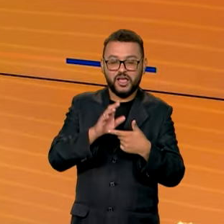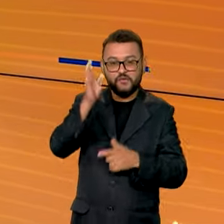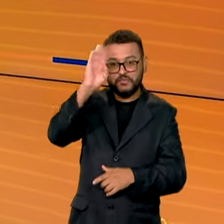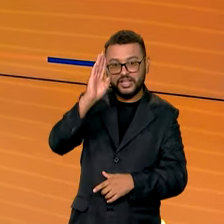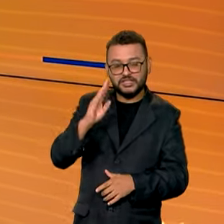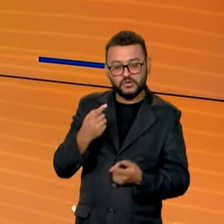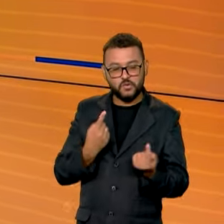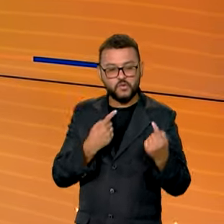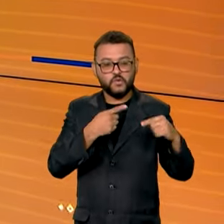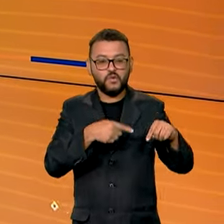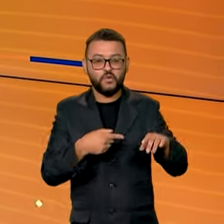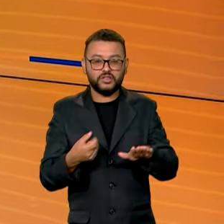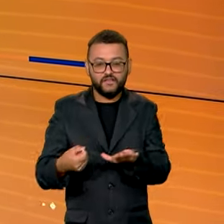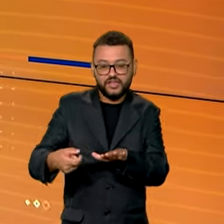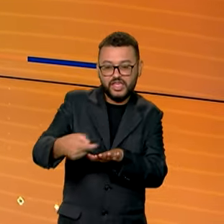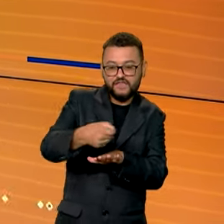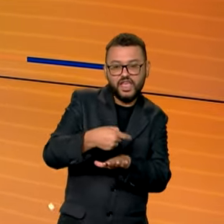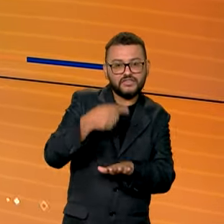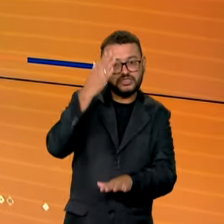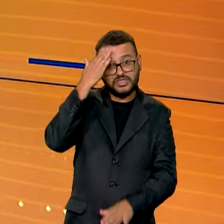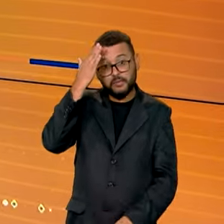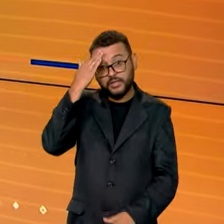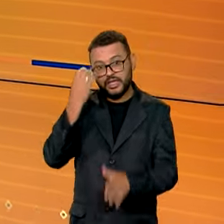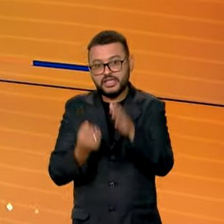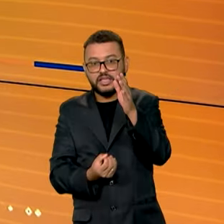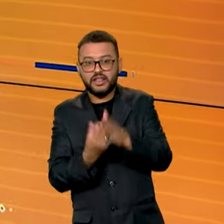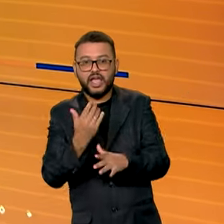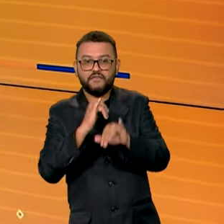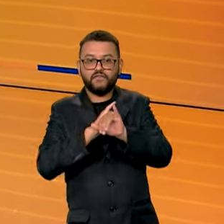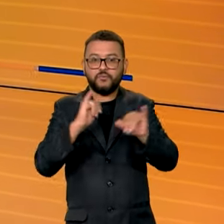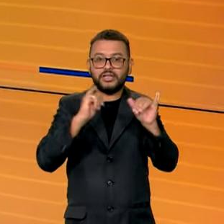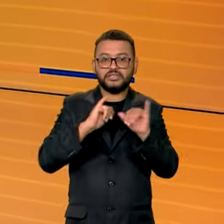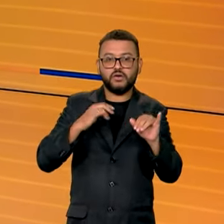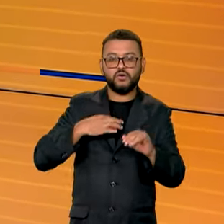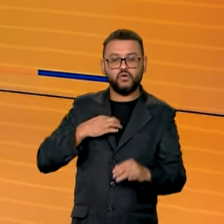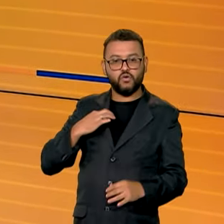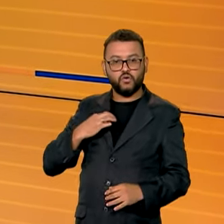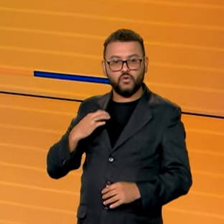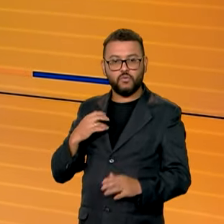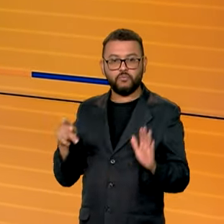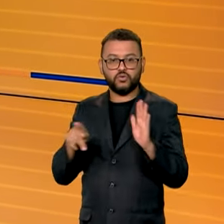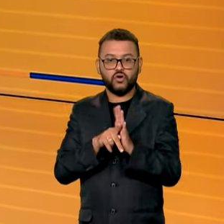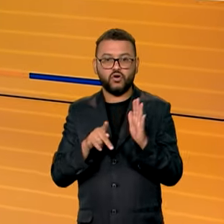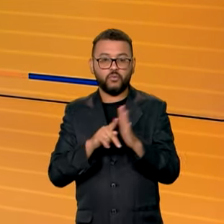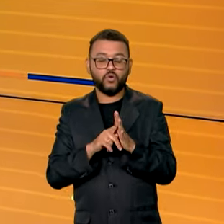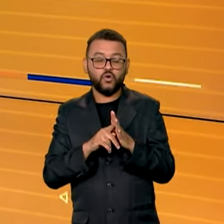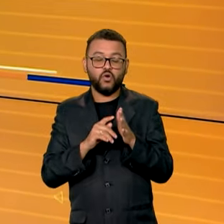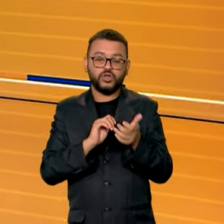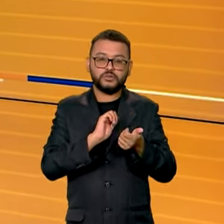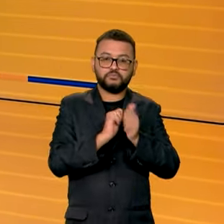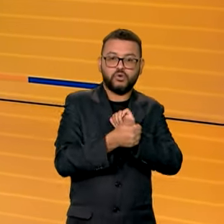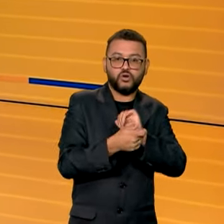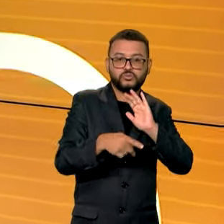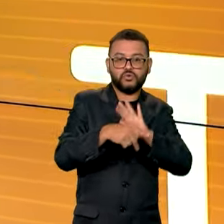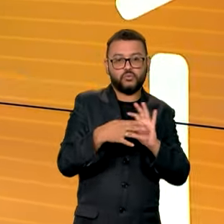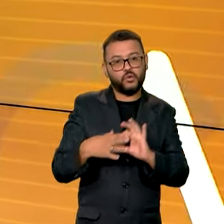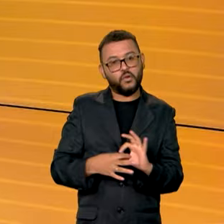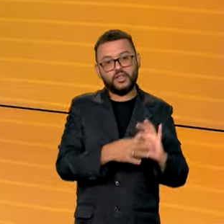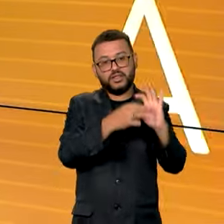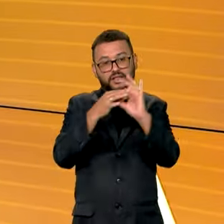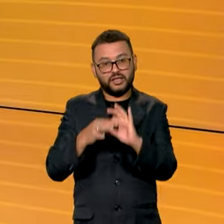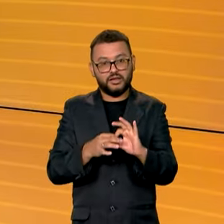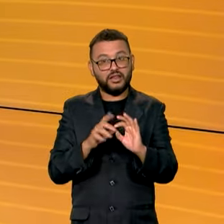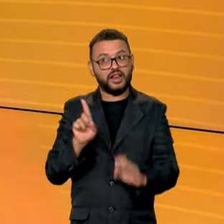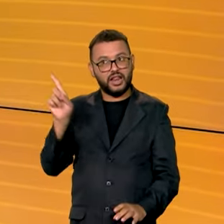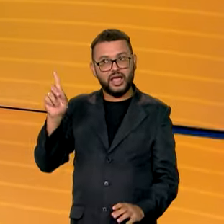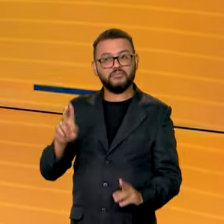contra Fake. O assunto de hoje é a confecção e o fornecimento de uniformes para a delegação brasileira que vai competir nos Jogos Olímpicos